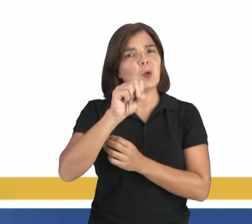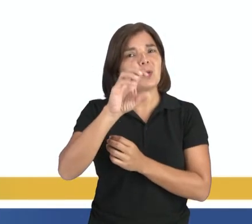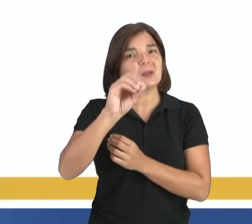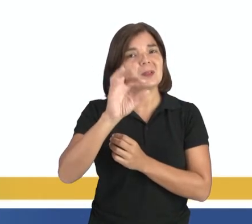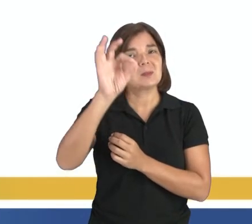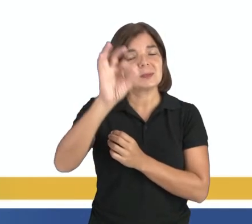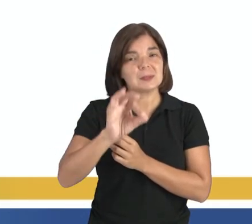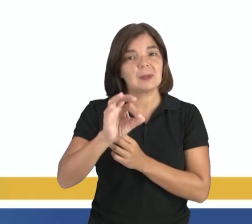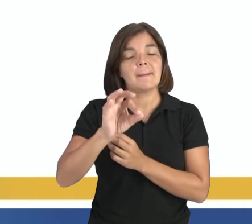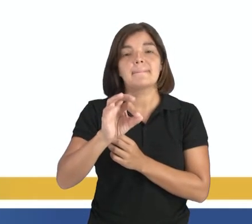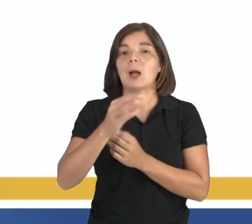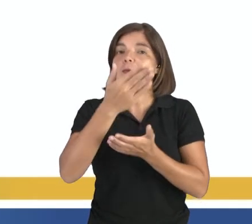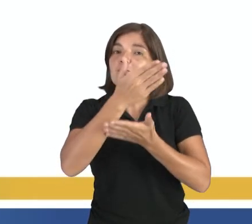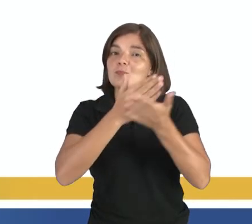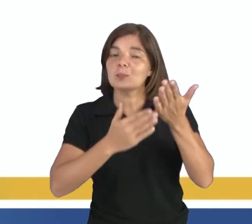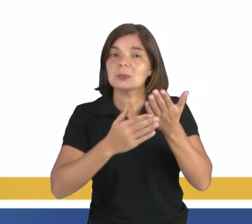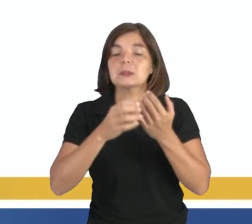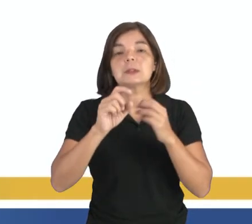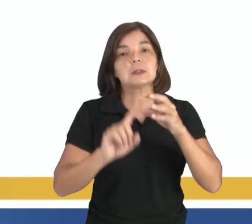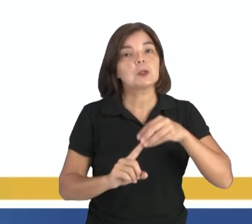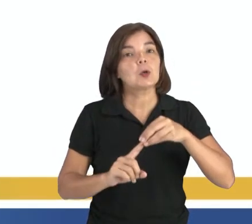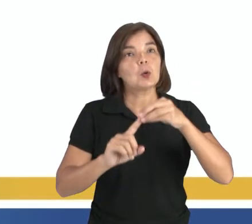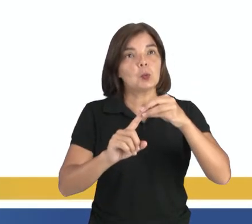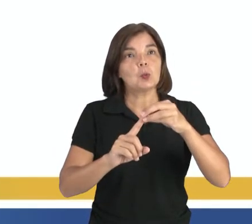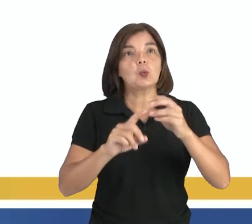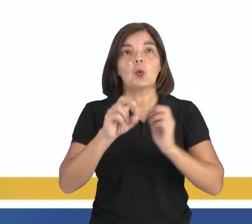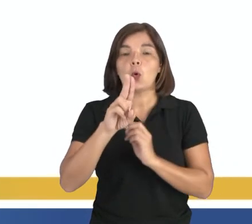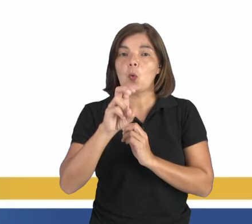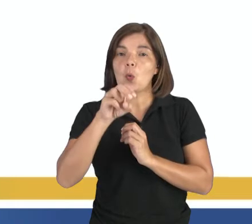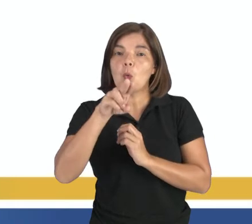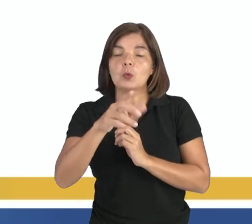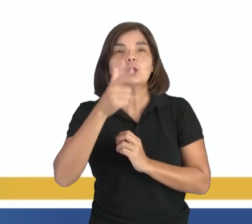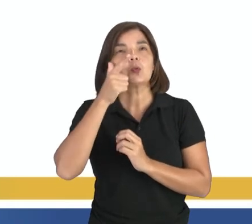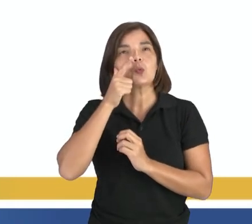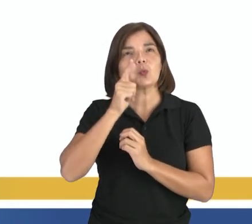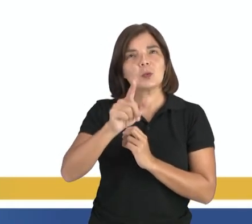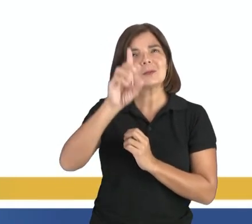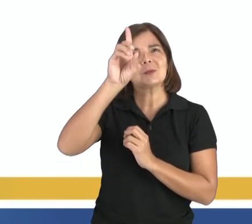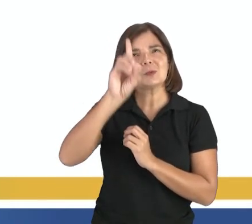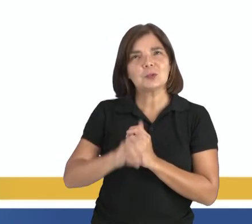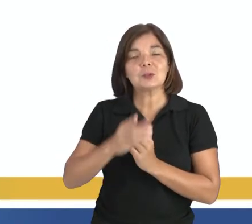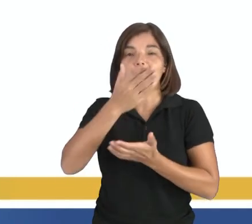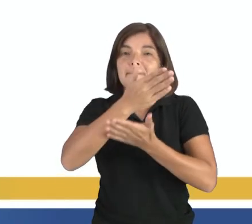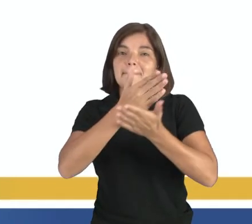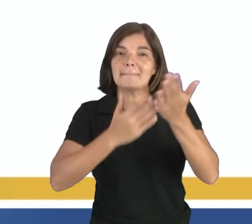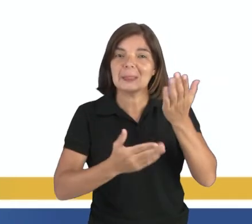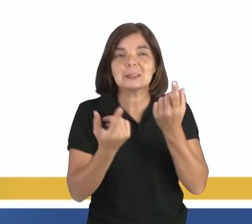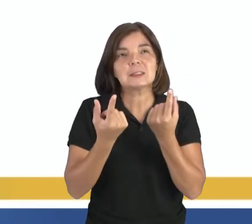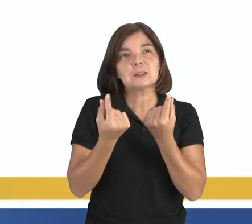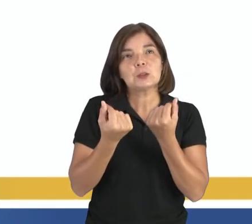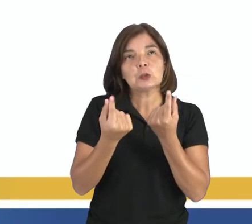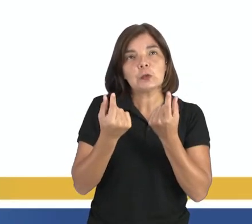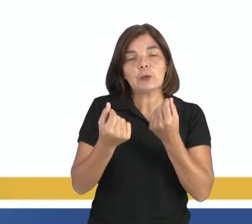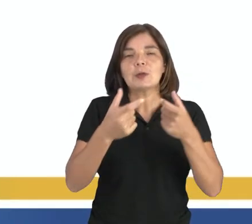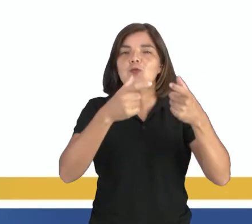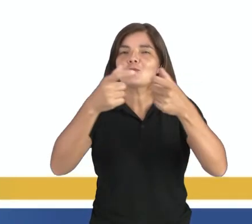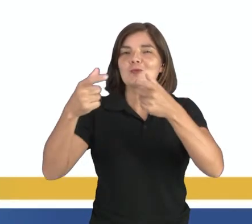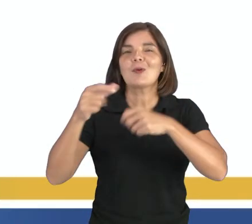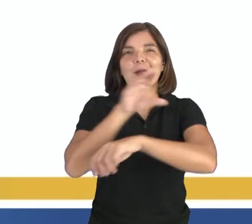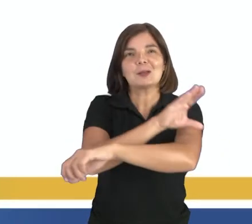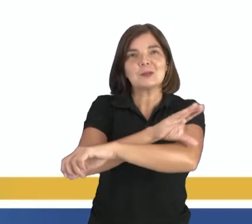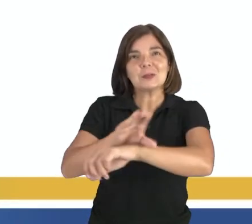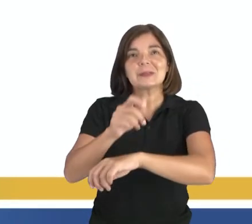meia. Quando a Uni conquistou para os estudantes o direito de pagar metade do preço nos eventos